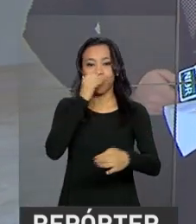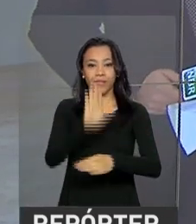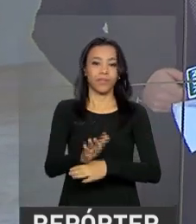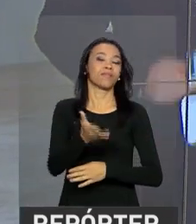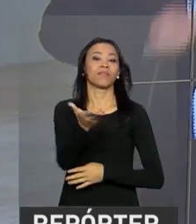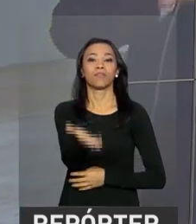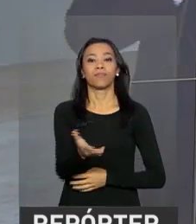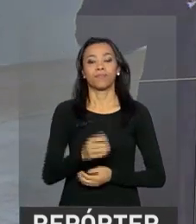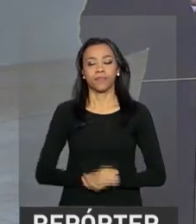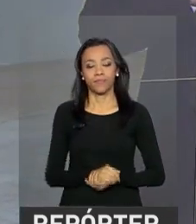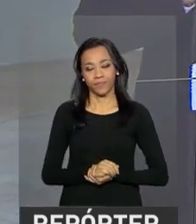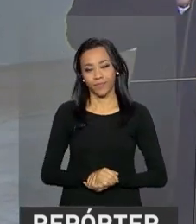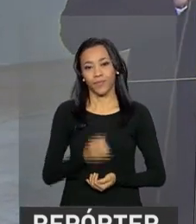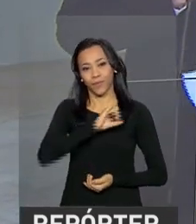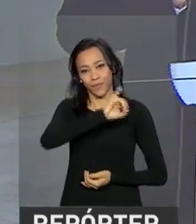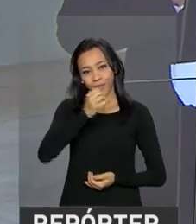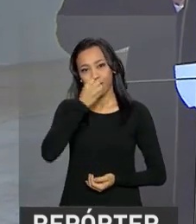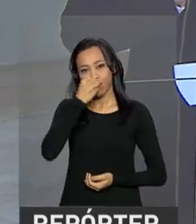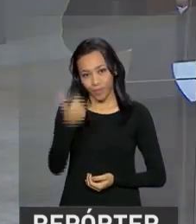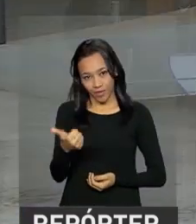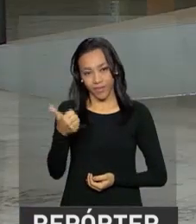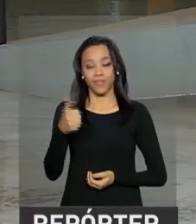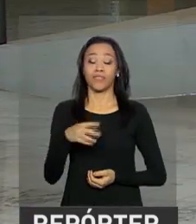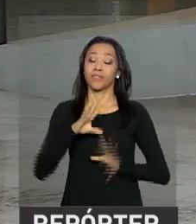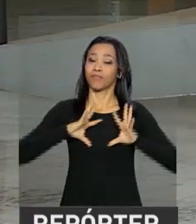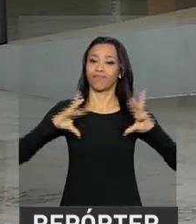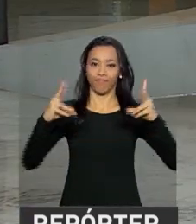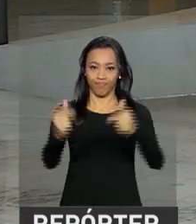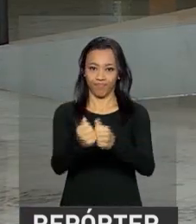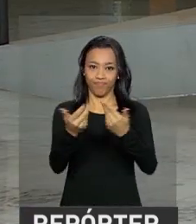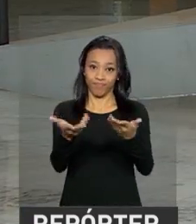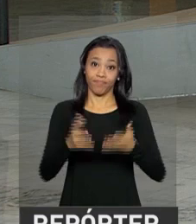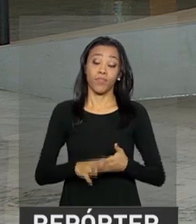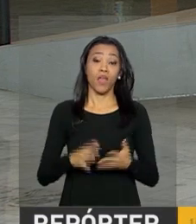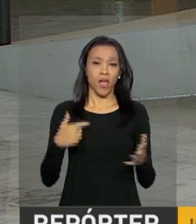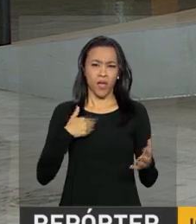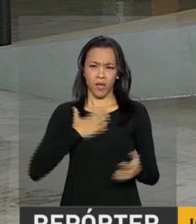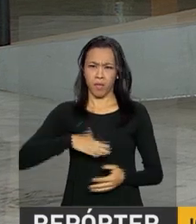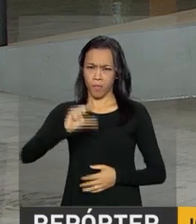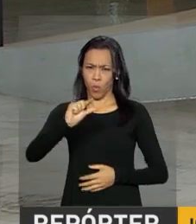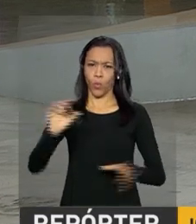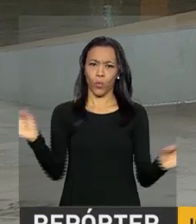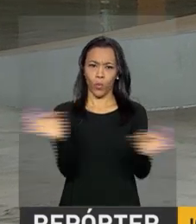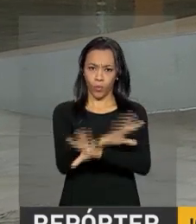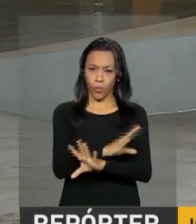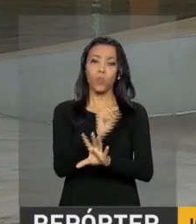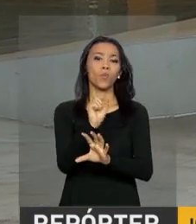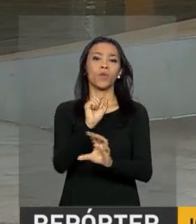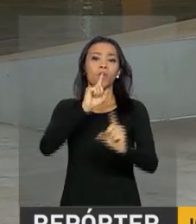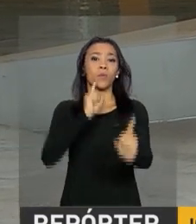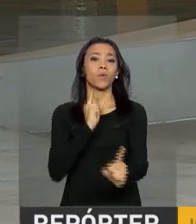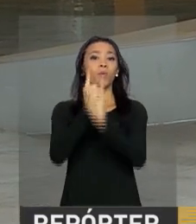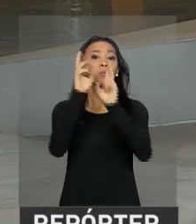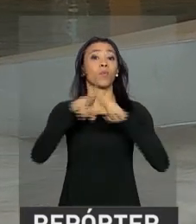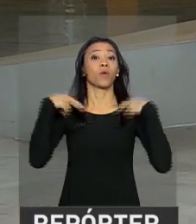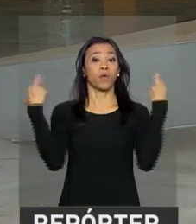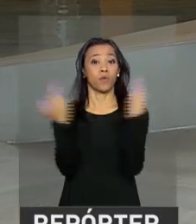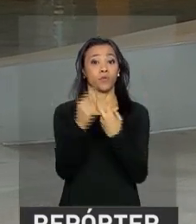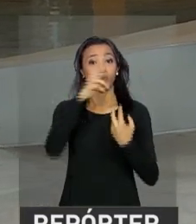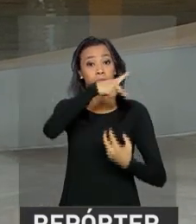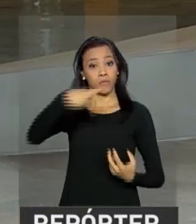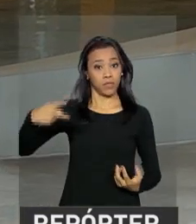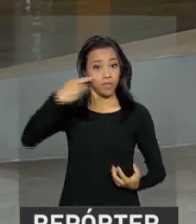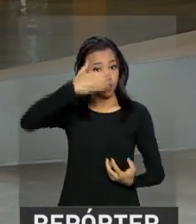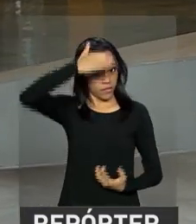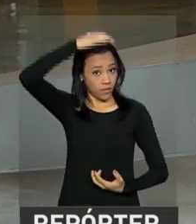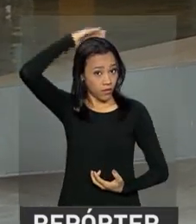você. Oi, Daniele, boa tarde para você também, boa tarde a todos. Pois é, terminou agora há pouco esse encontro, essa reunião do presidente em